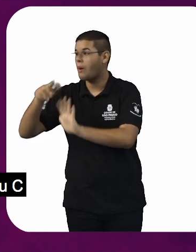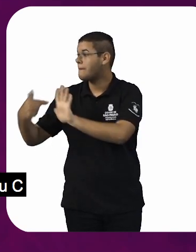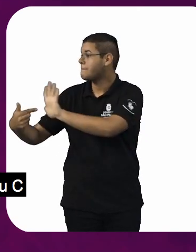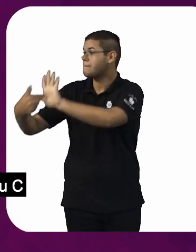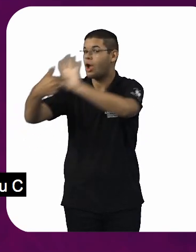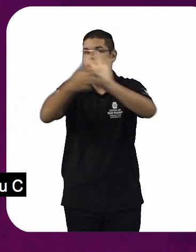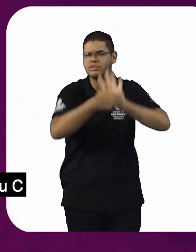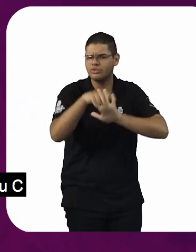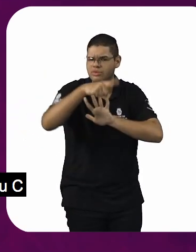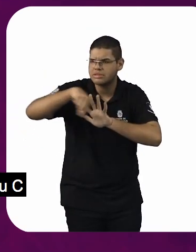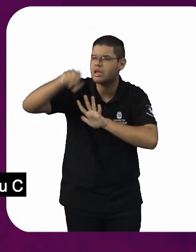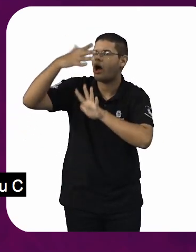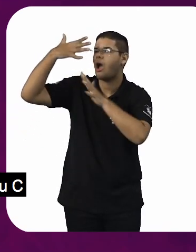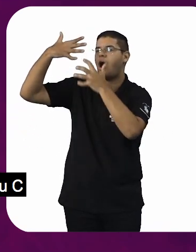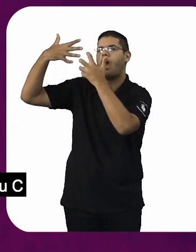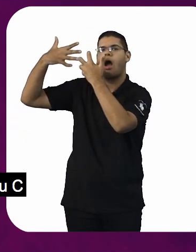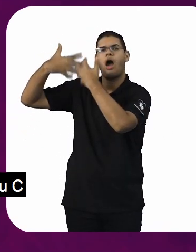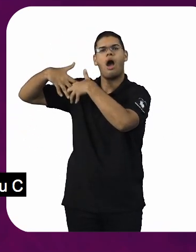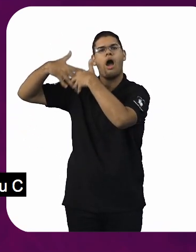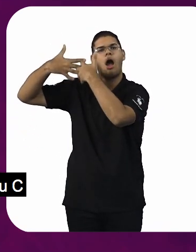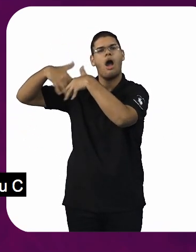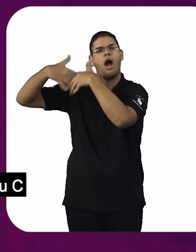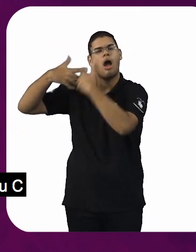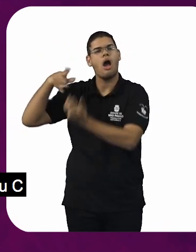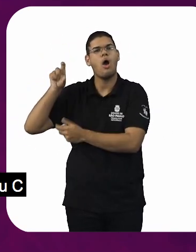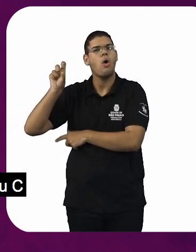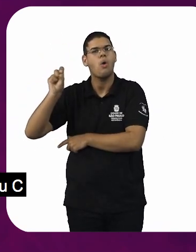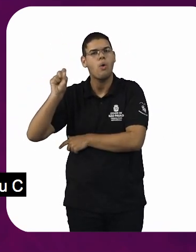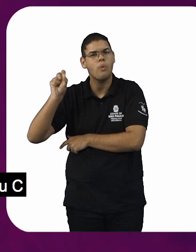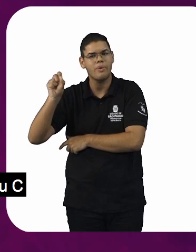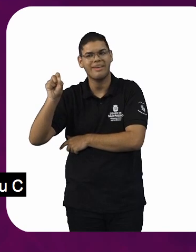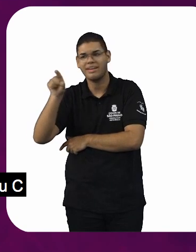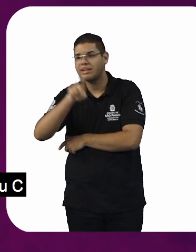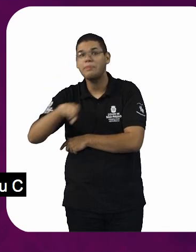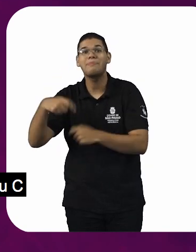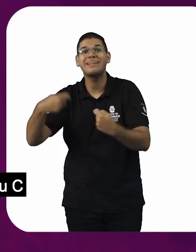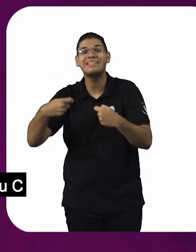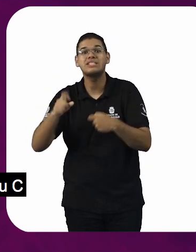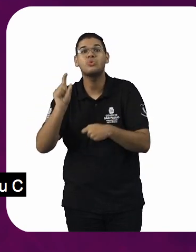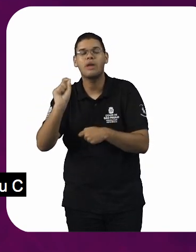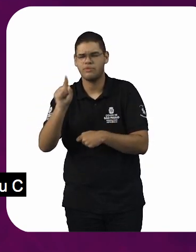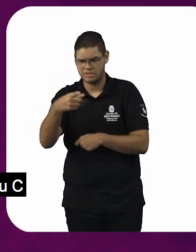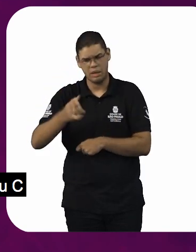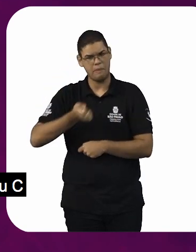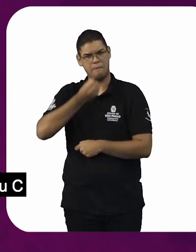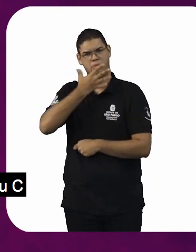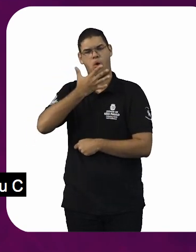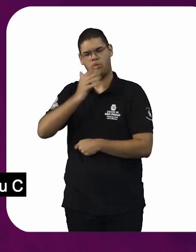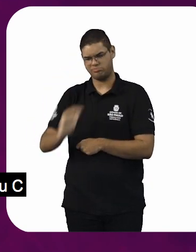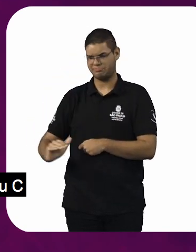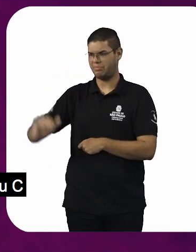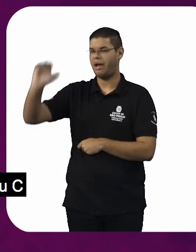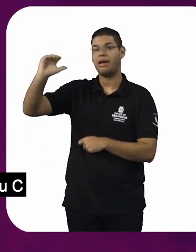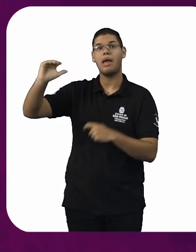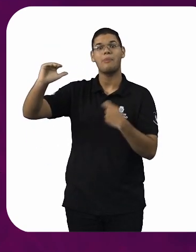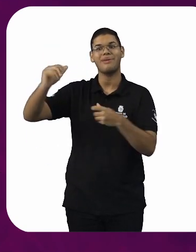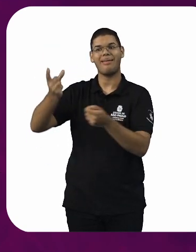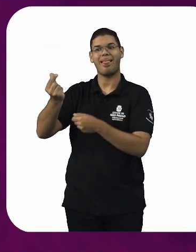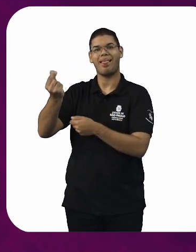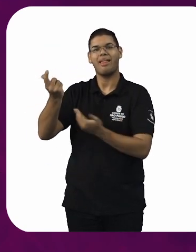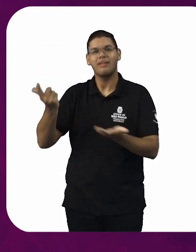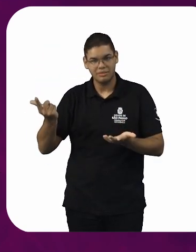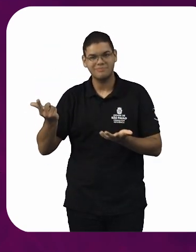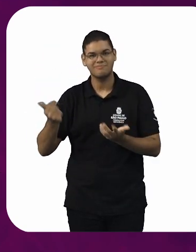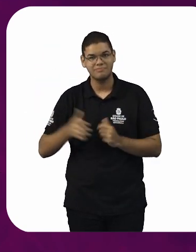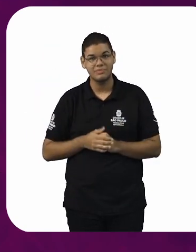social como algo que deriva única e exclusivamente da condição financeira. E aí a gente pensa, quando a gente fala classe A, B ou